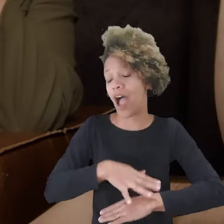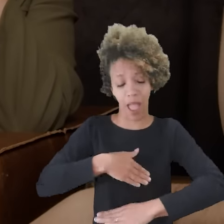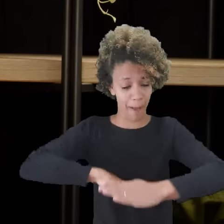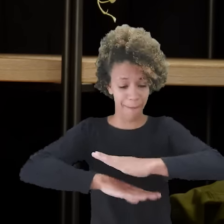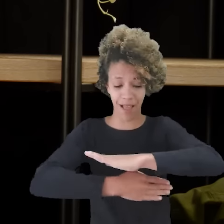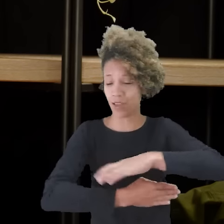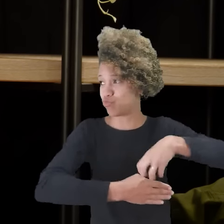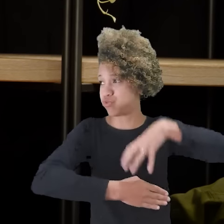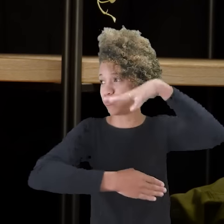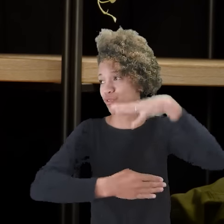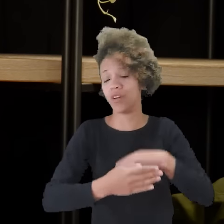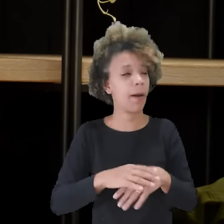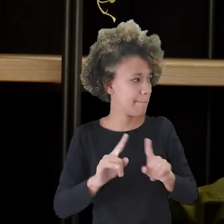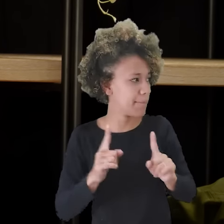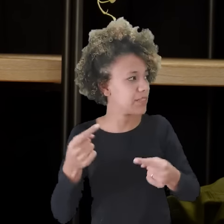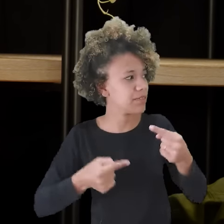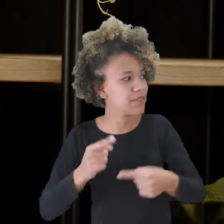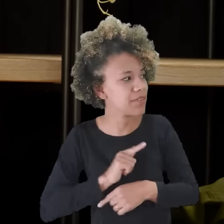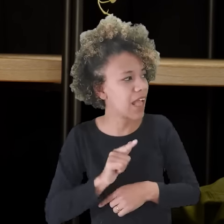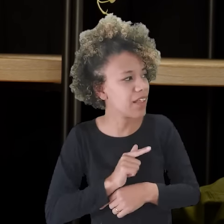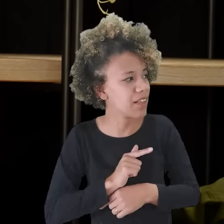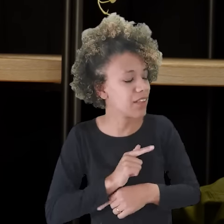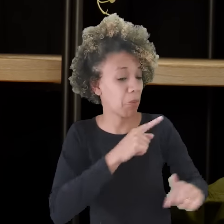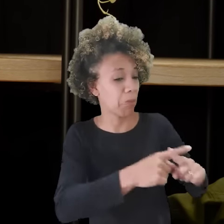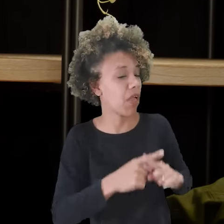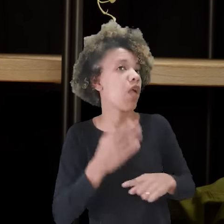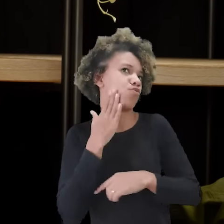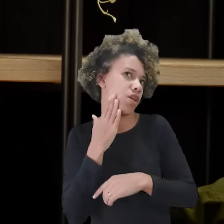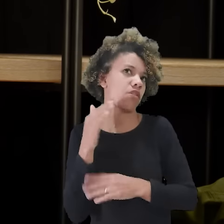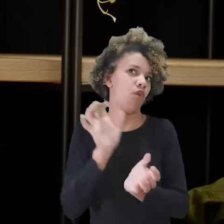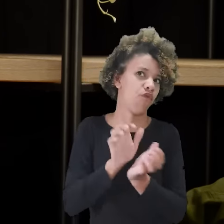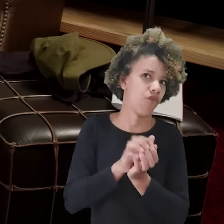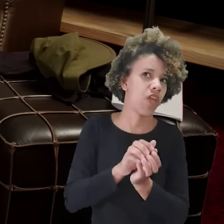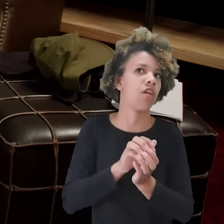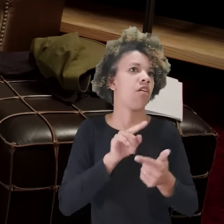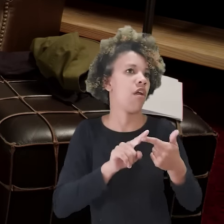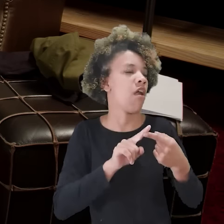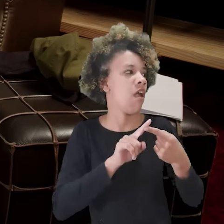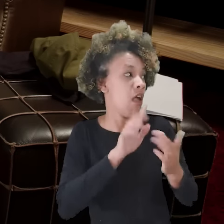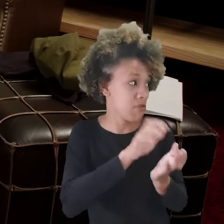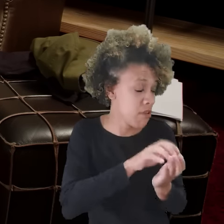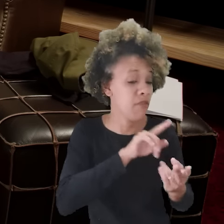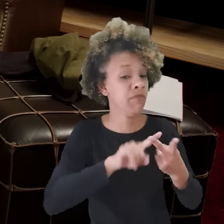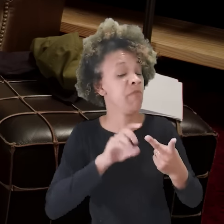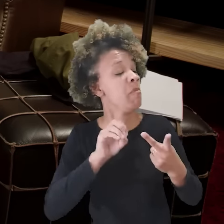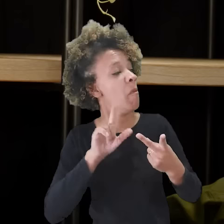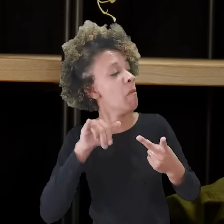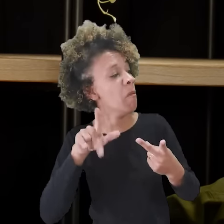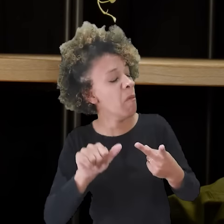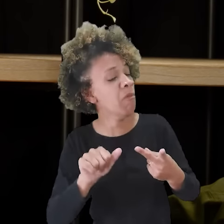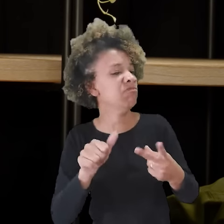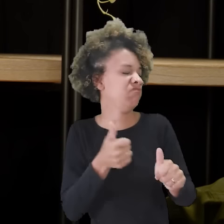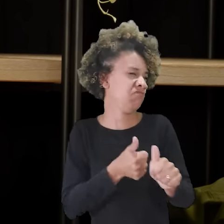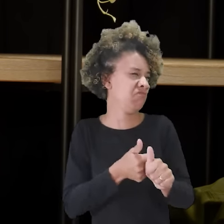muito longe mas tem uma rixa vocês como eu sei que tem a Recife Olinda que são digamos cidades